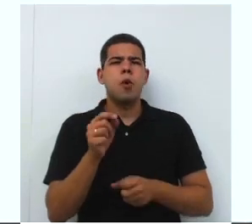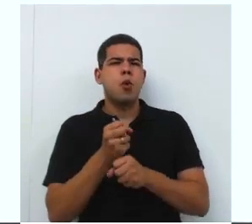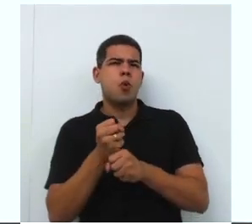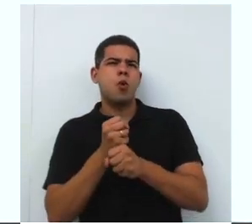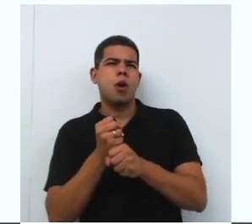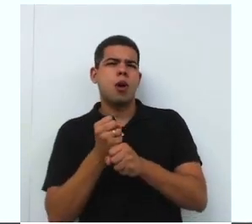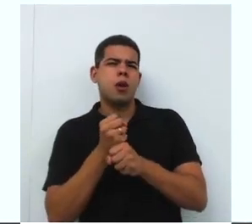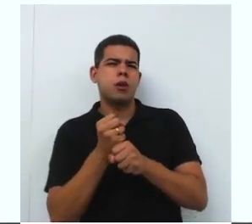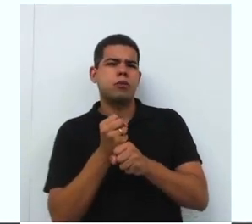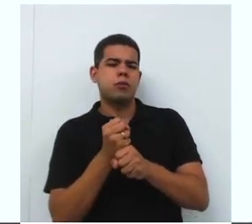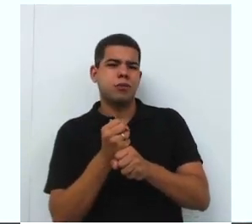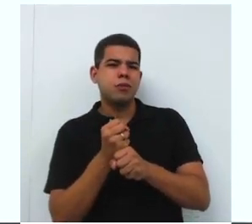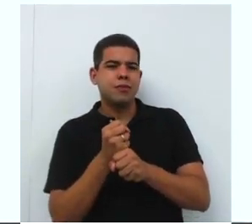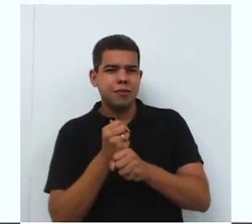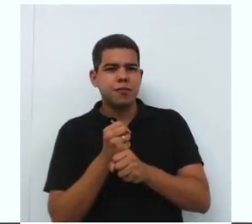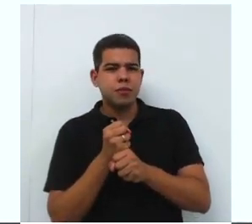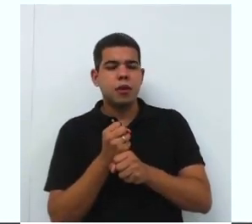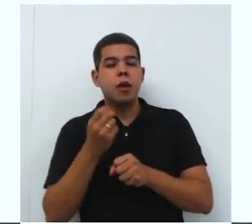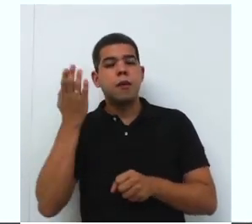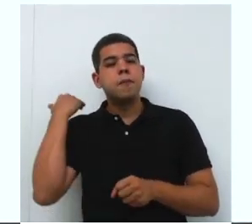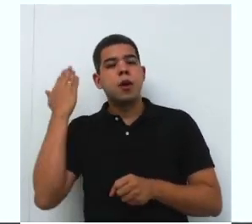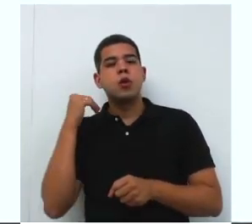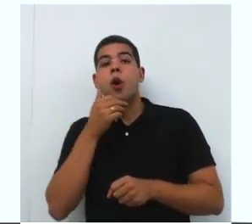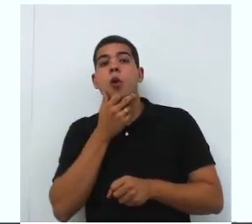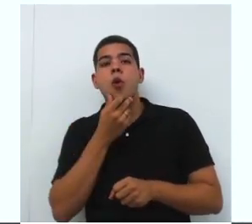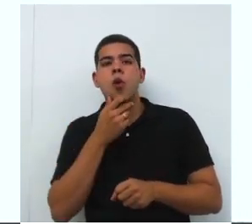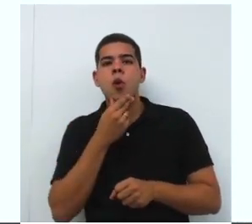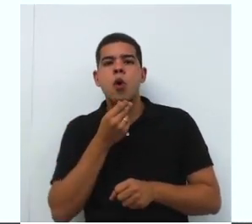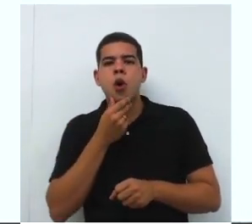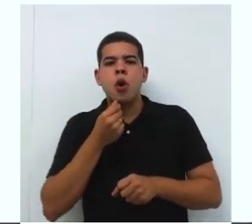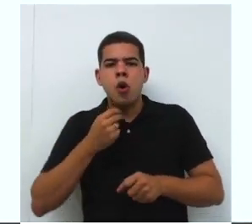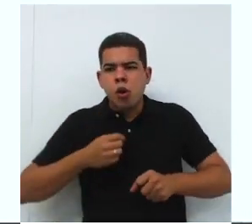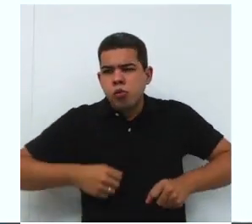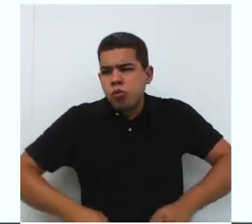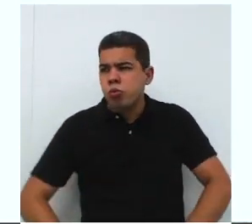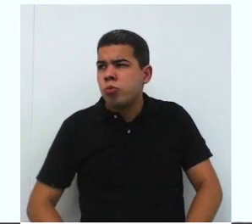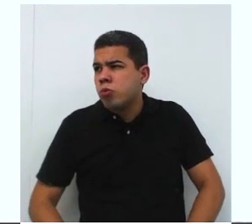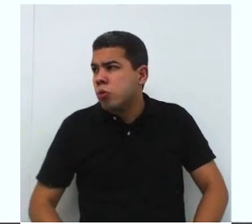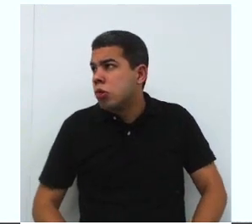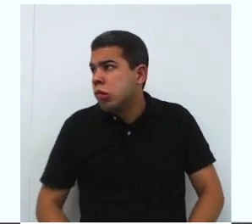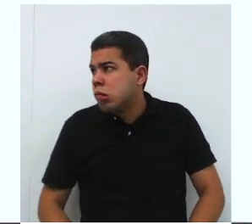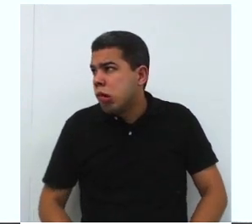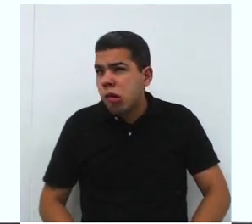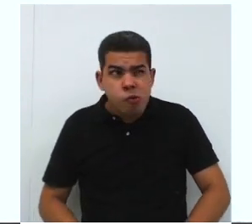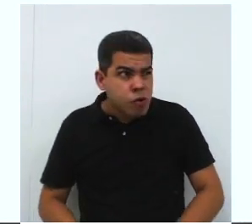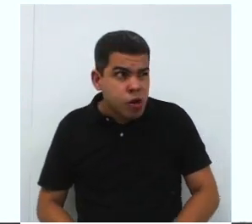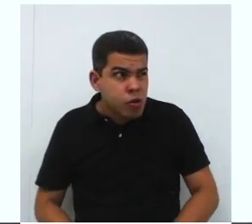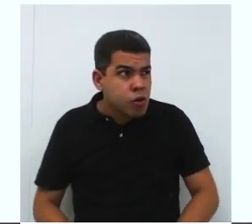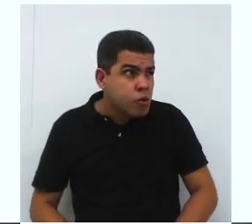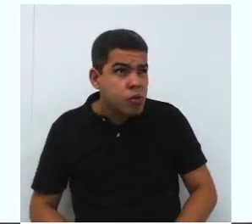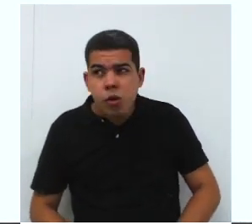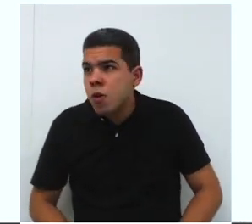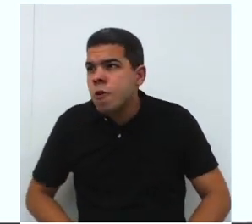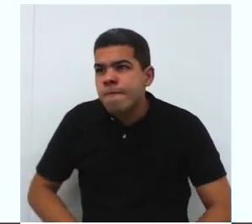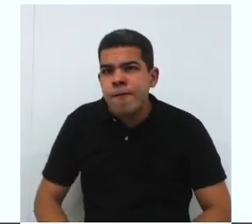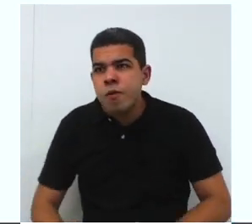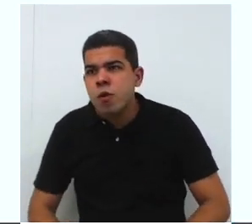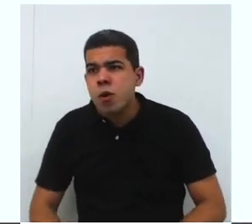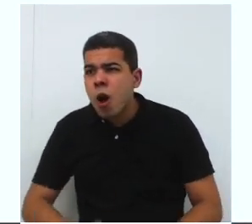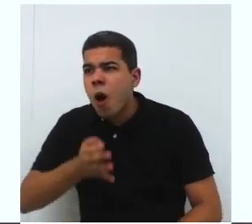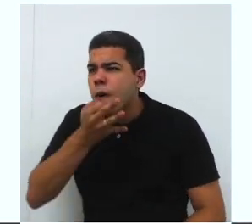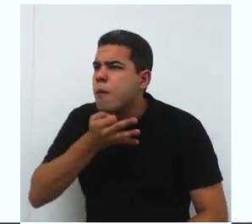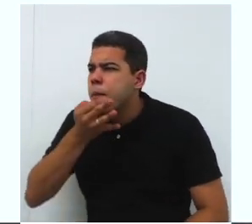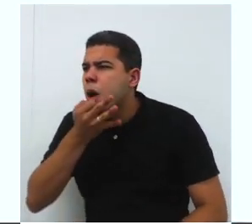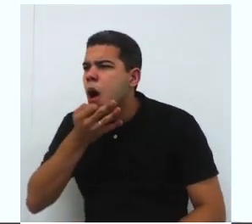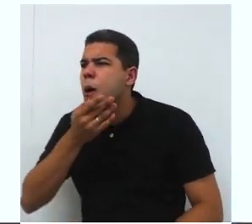Os homens das cavernas e eles o quê? Desenvolveram a fala, porque assim era mais fácil de